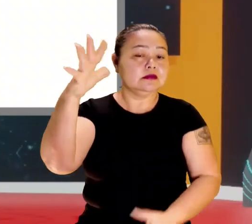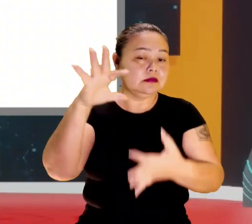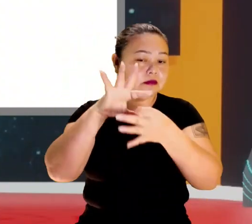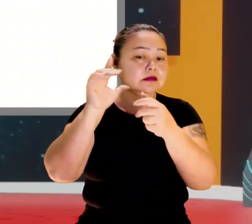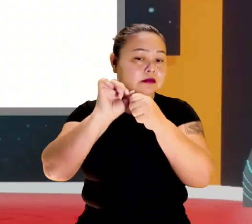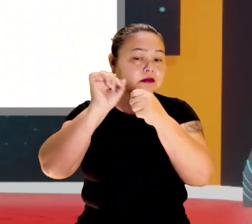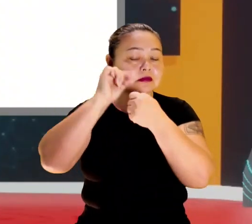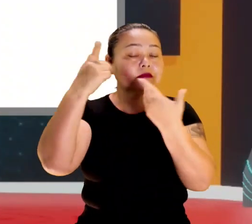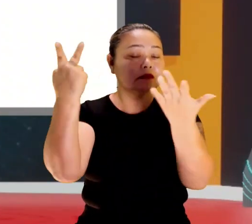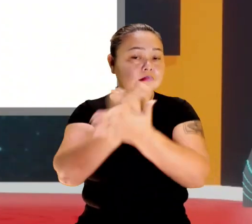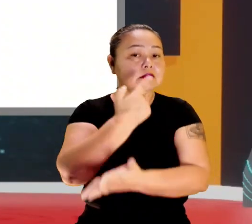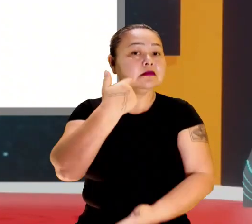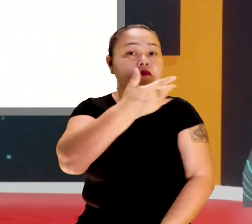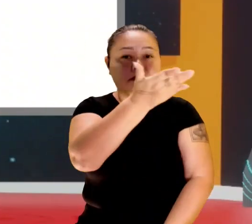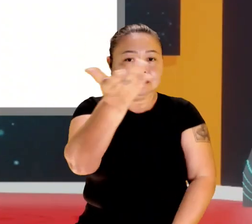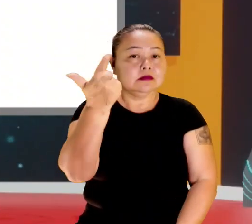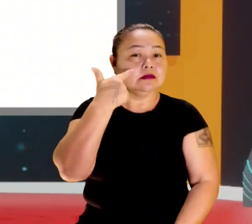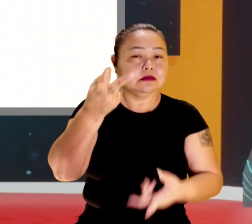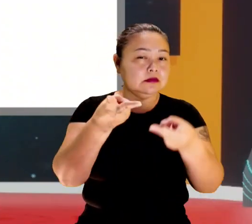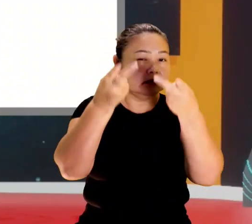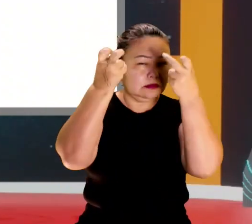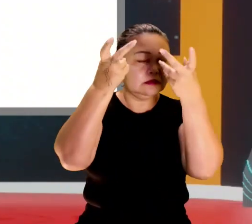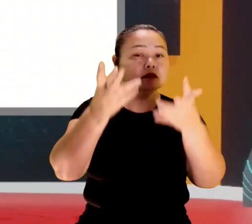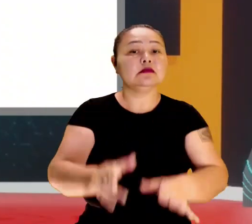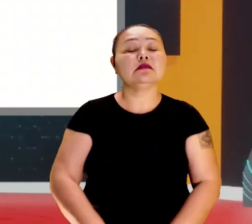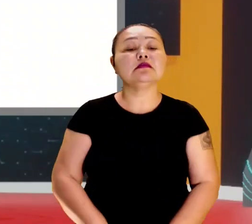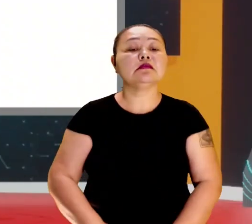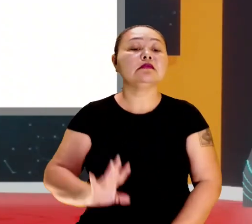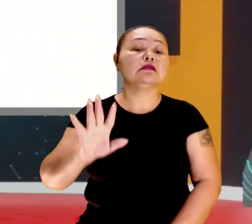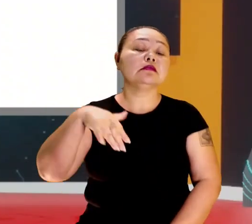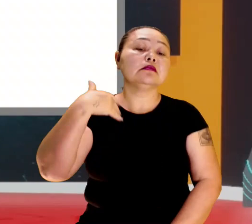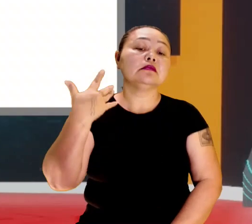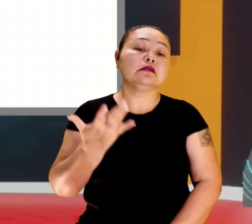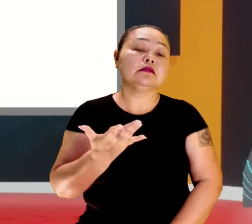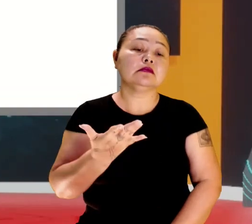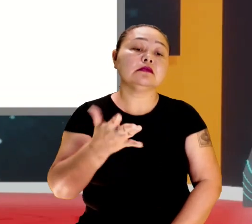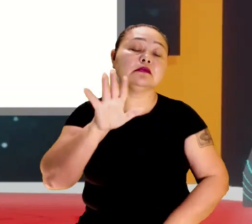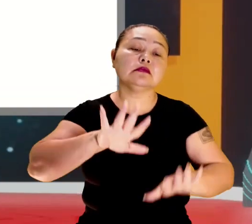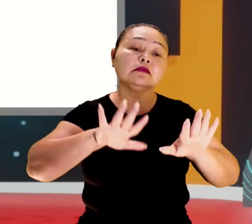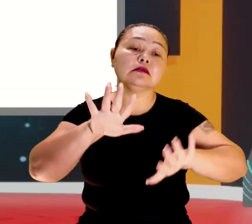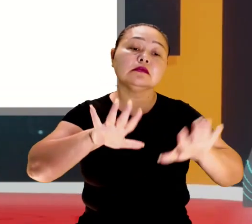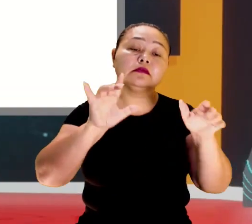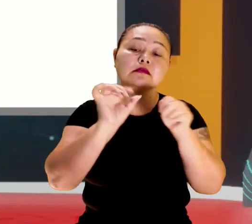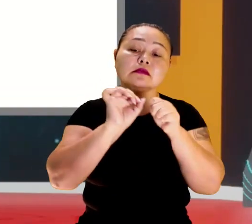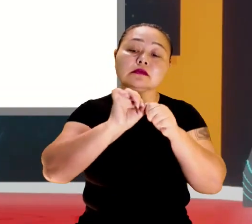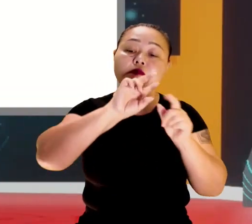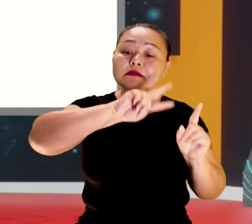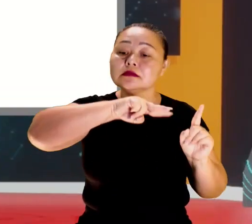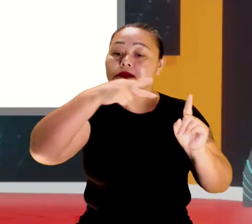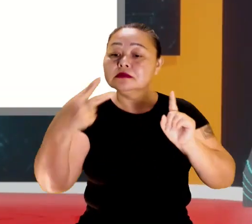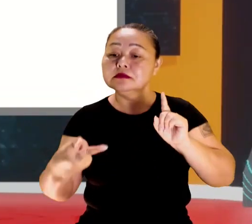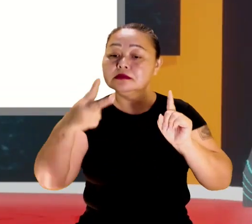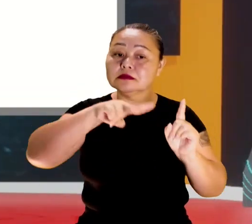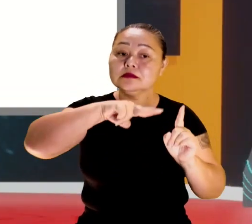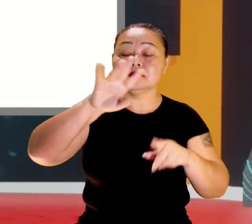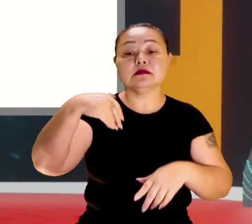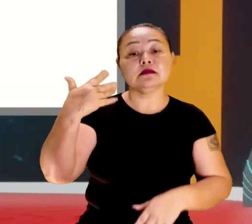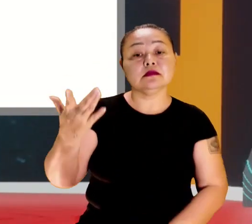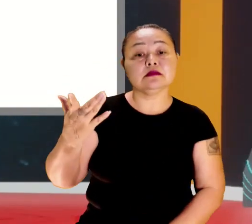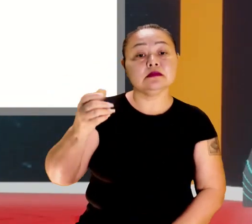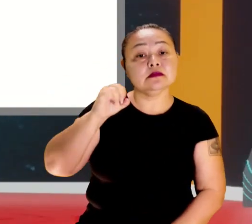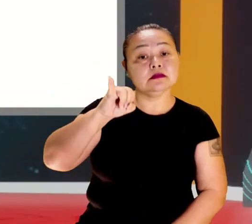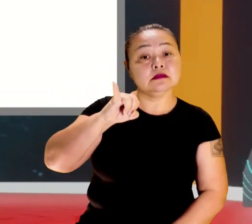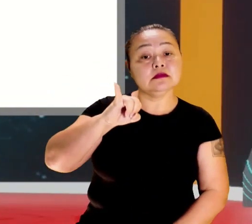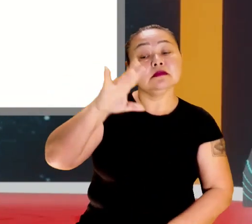vai acontecer e vocês vão conseguir perceber, tá bom? Então, quando a gente está falando de operação inversa, fica desse jeito, olha lá. Se